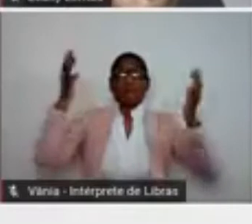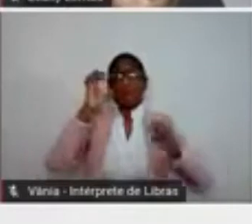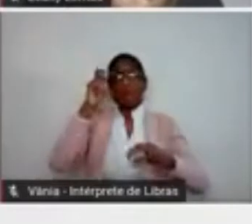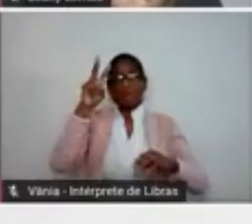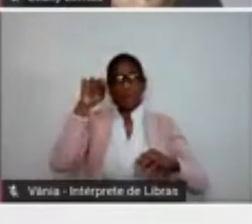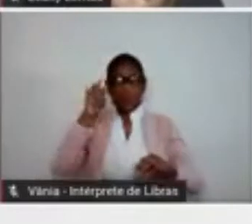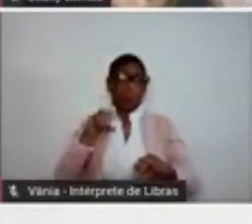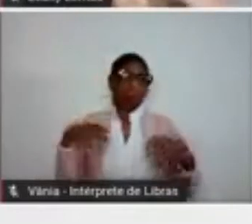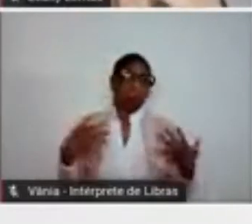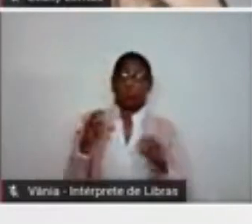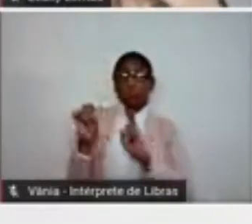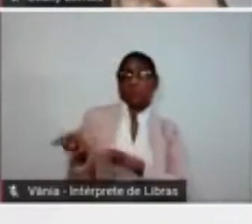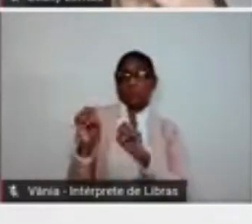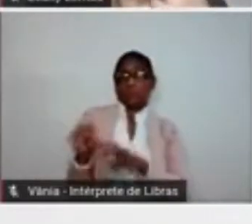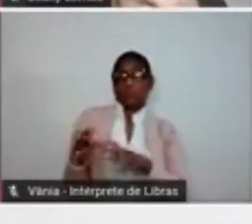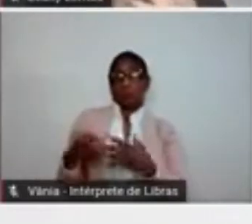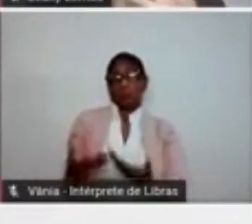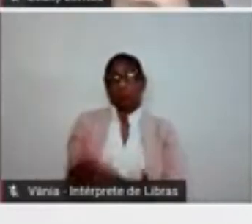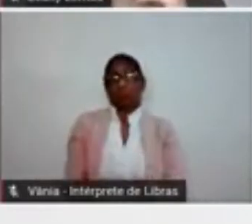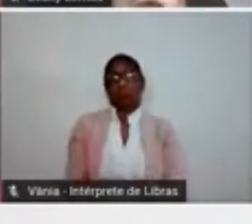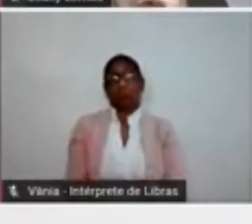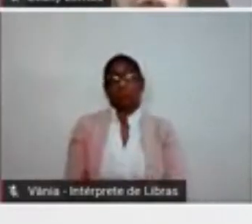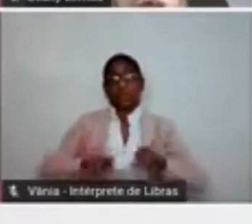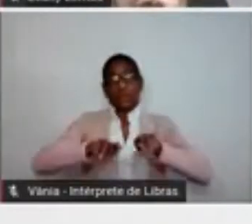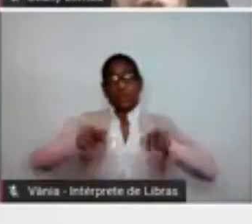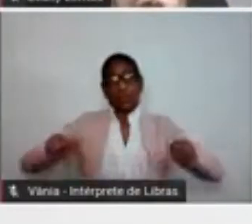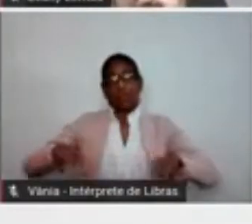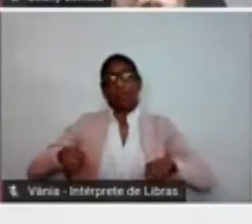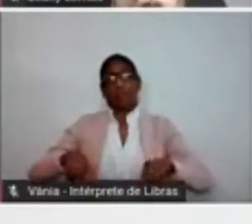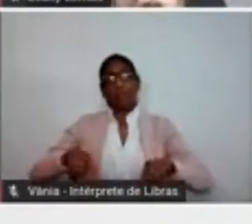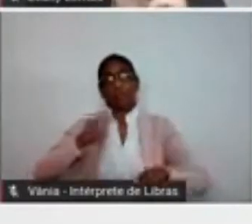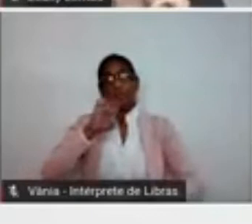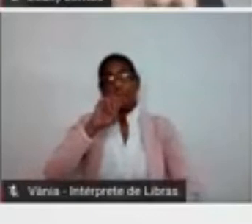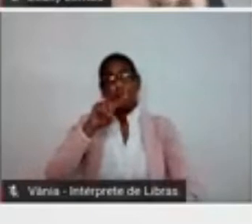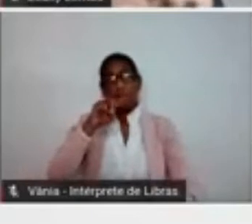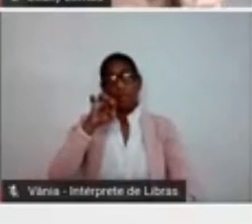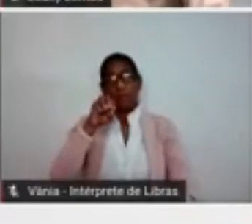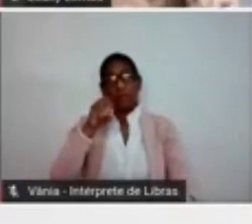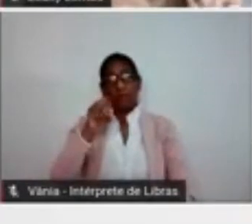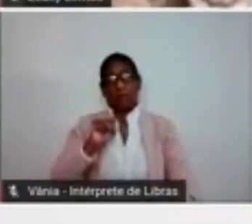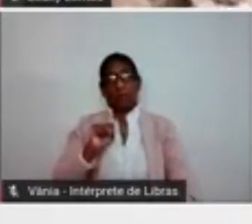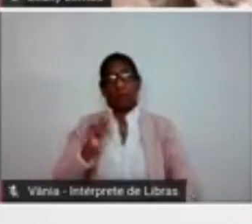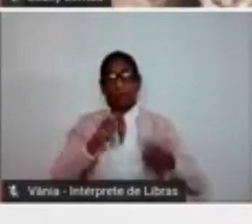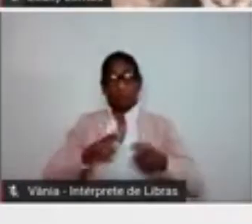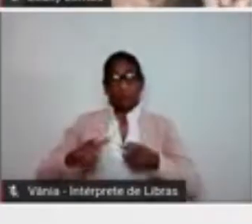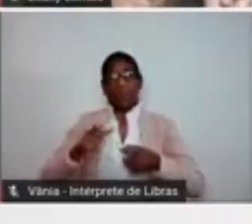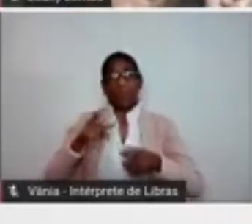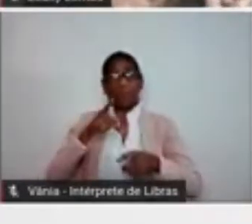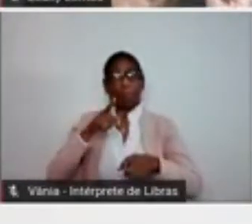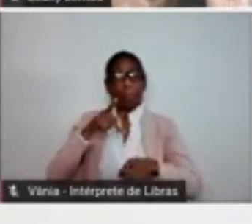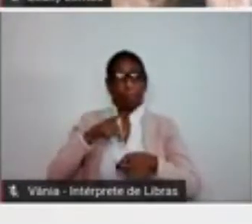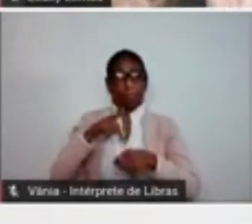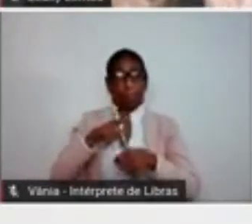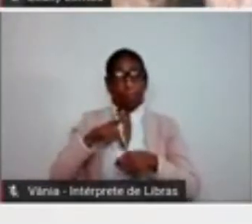fazendo também com a educação, nos diversos setores. Aqui não é diferente, foi o caso da indústria na área do setor de petróleo, químicos, de